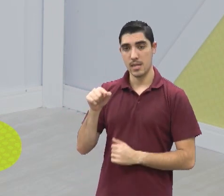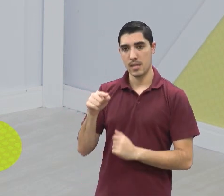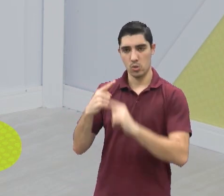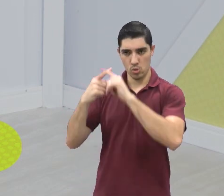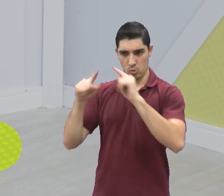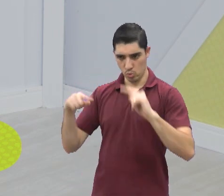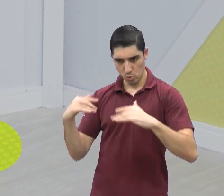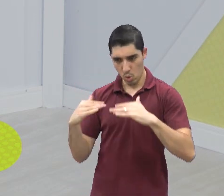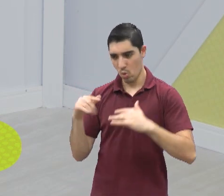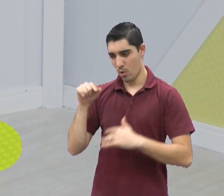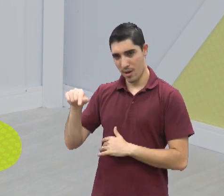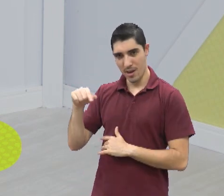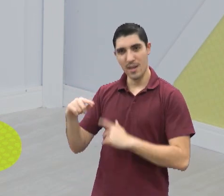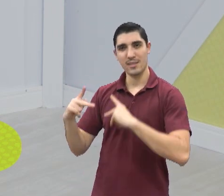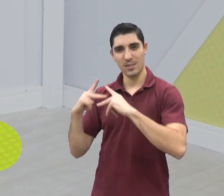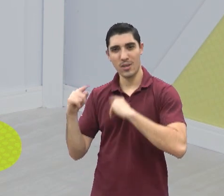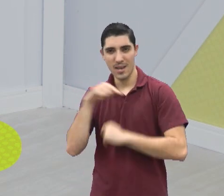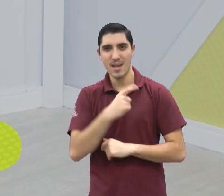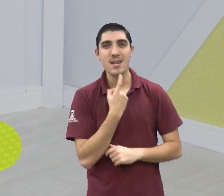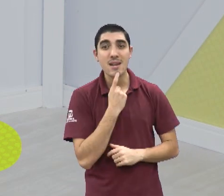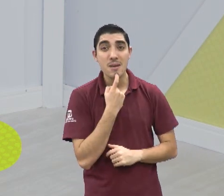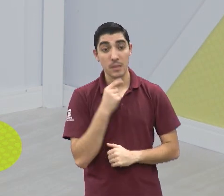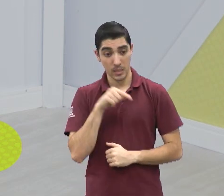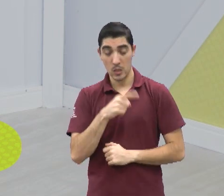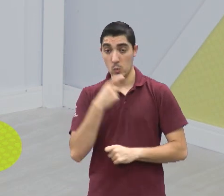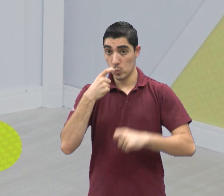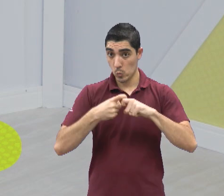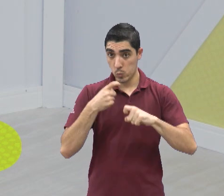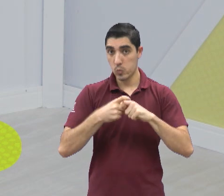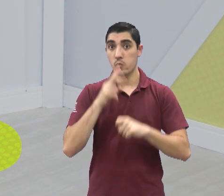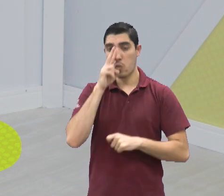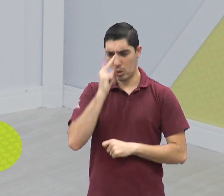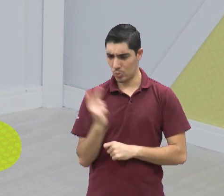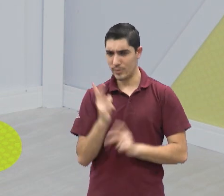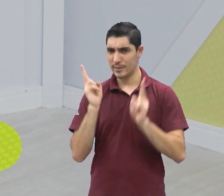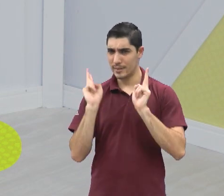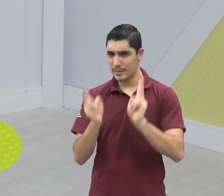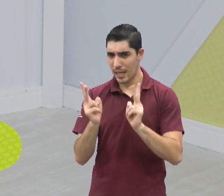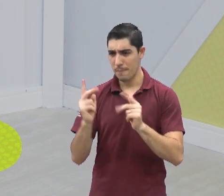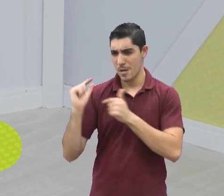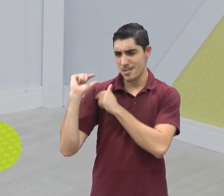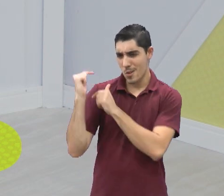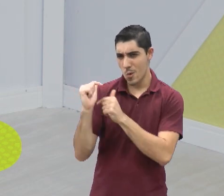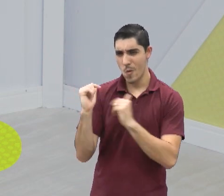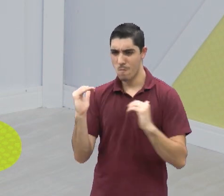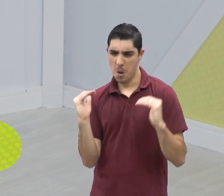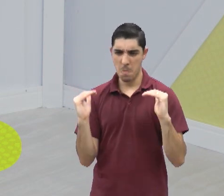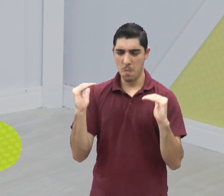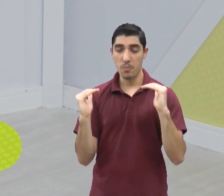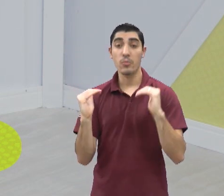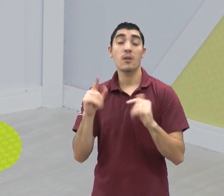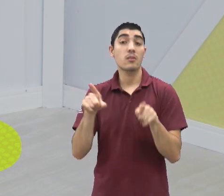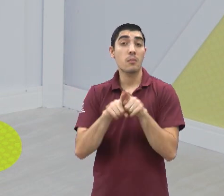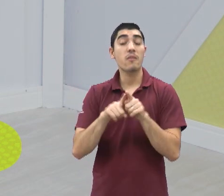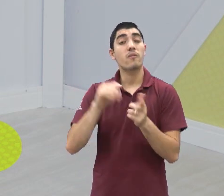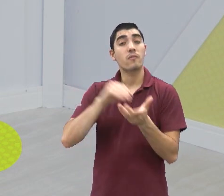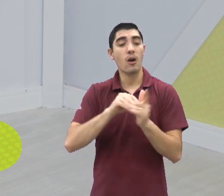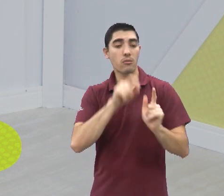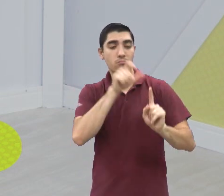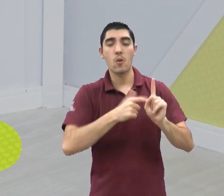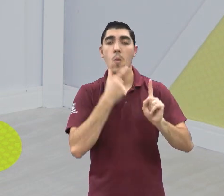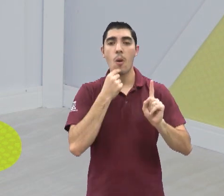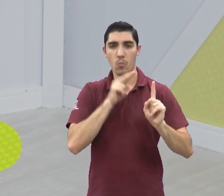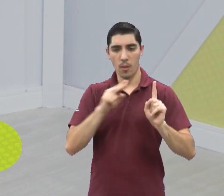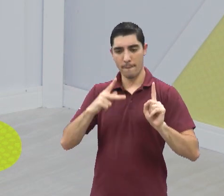já tem uma rivalidade grande entre os dois times. Não tinha o Pinta também, que é um jogador importante para a equipe do